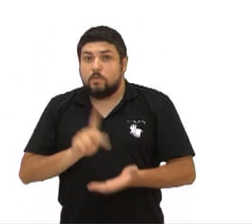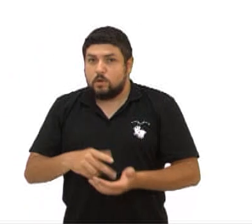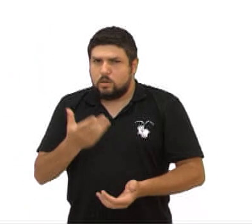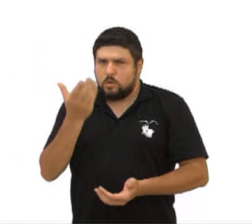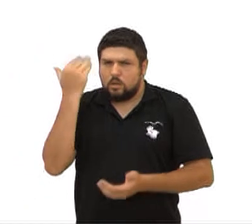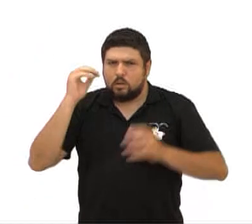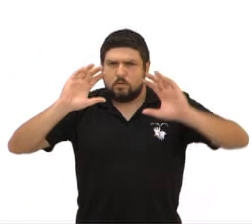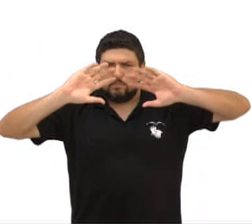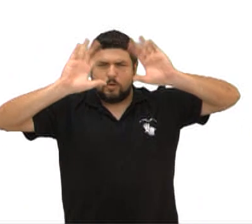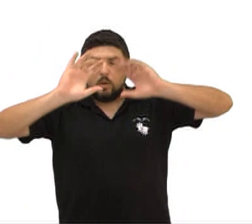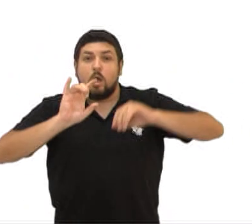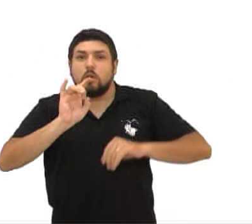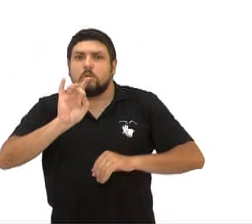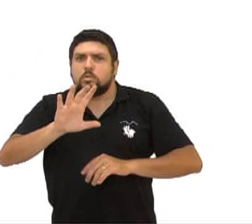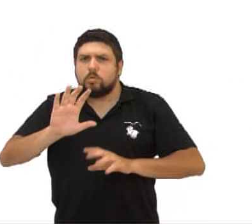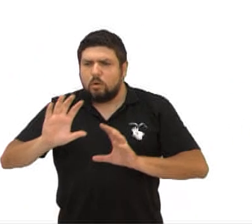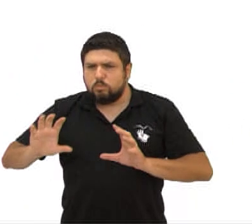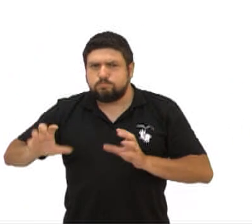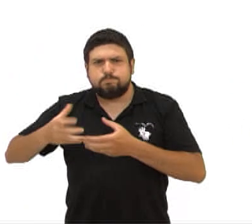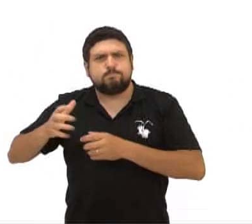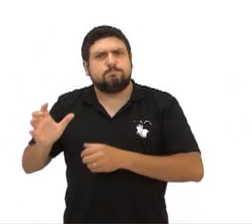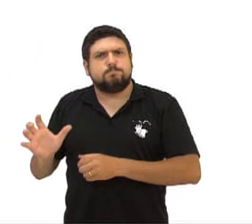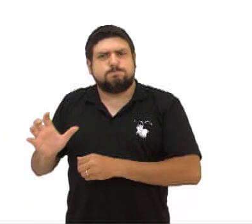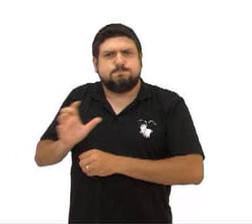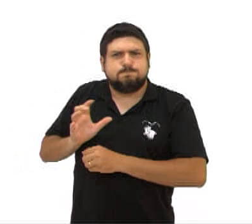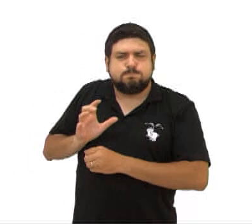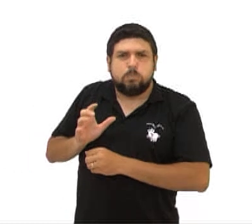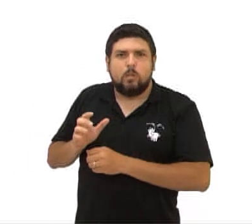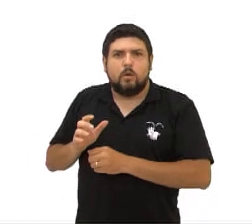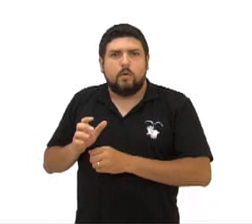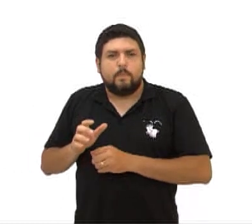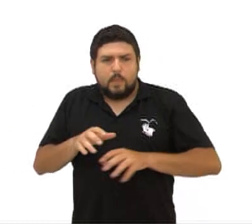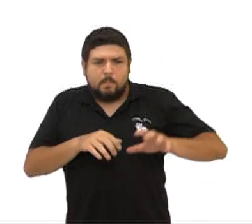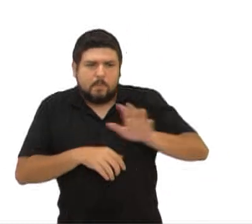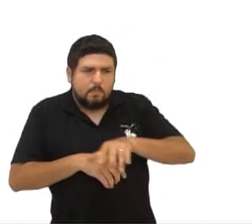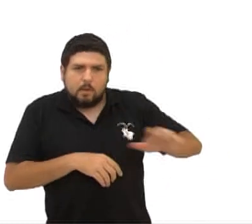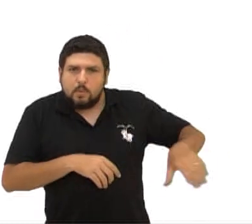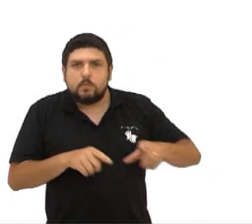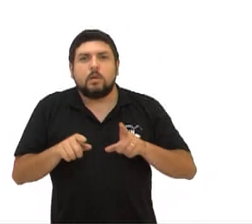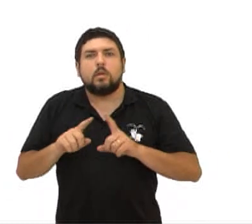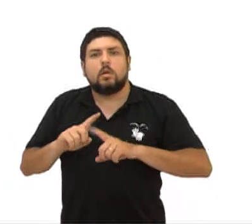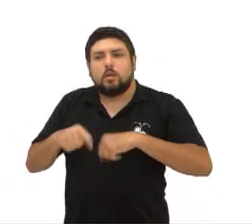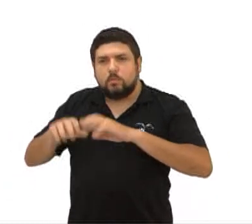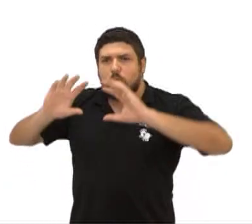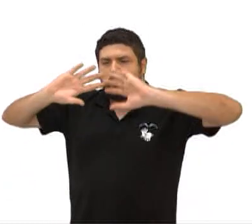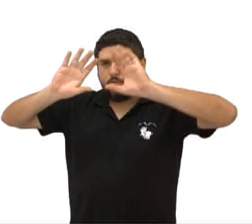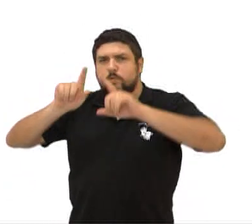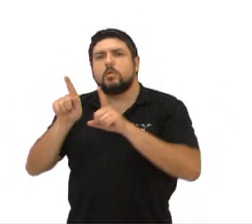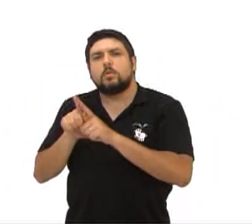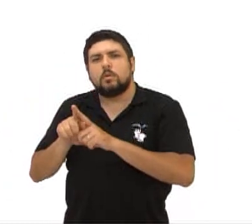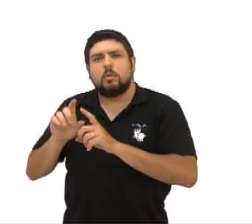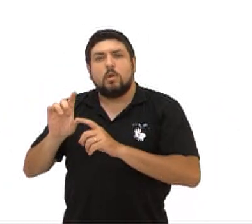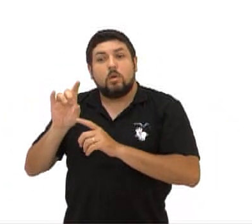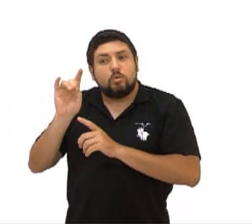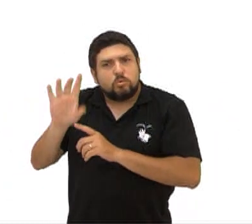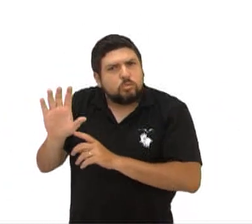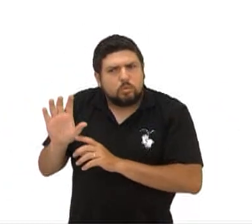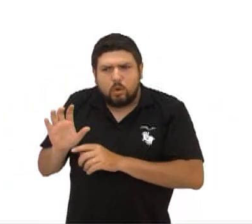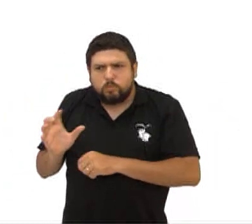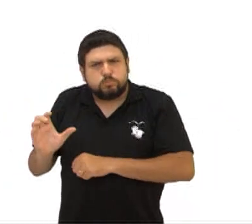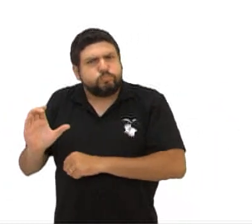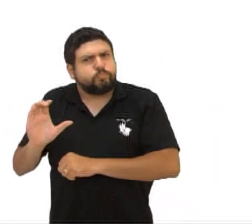gente já falou do futebol e outras modalidades, o vôlei também era um esporte de elite. Tanto que a gente acredita que era um esporte